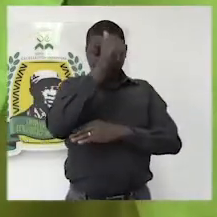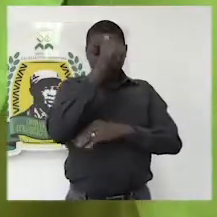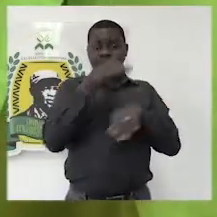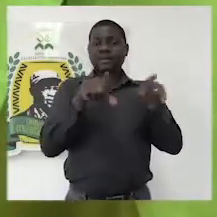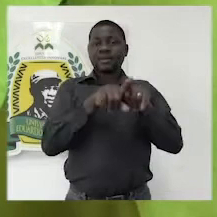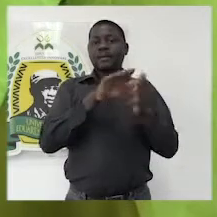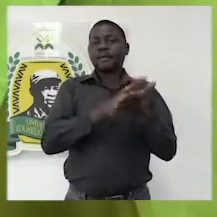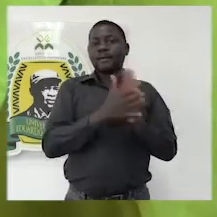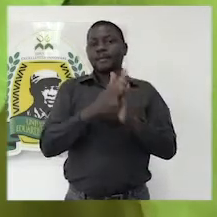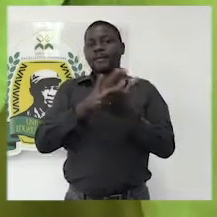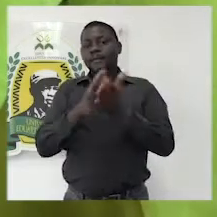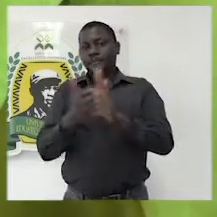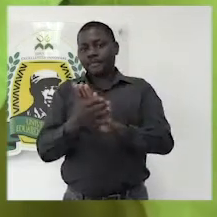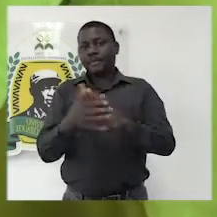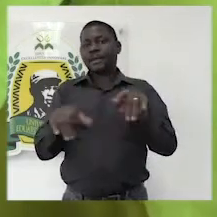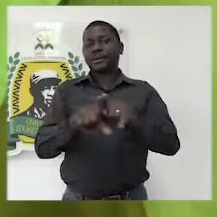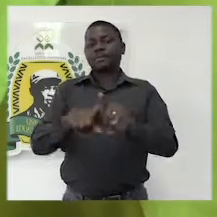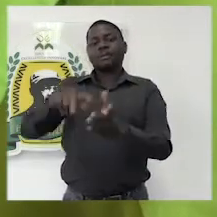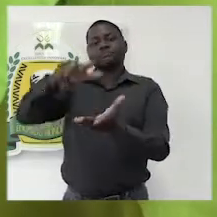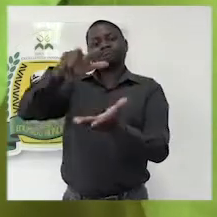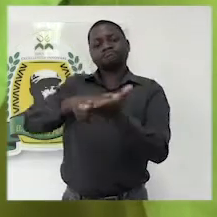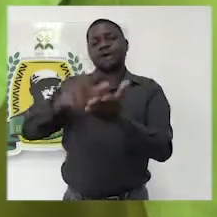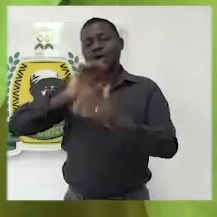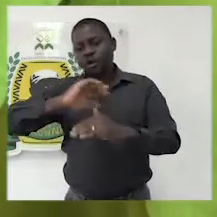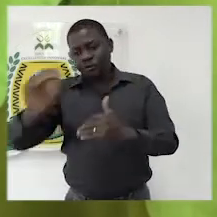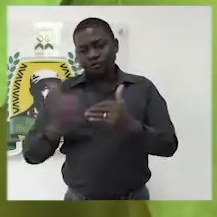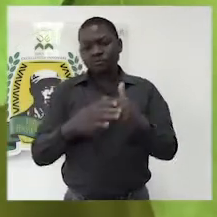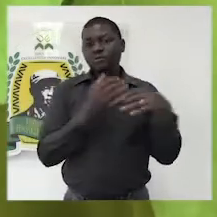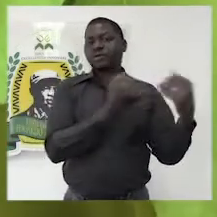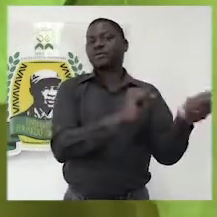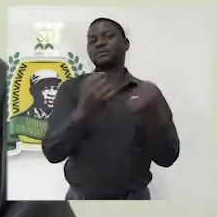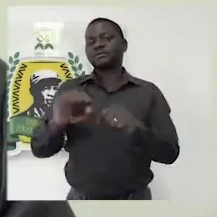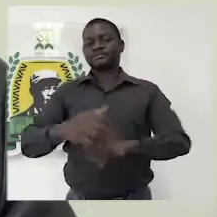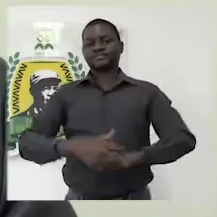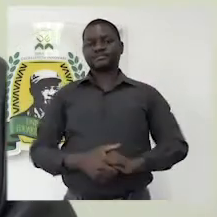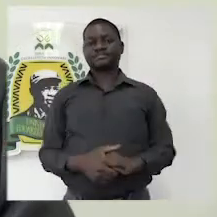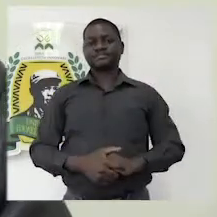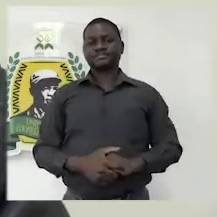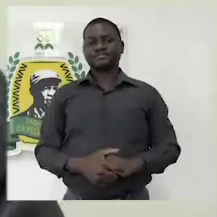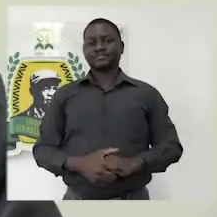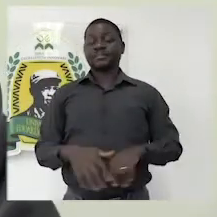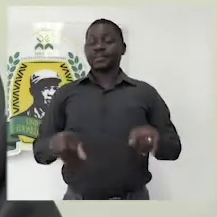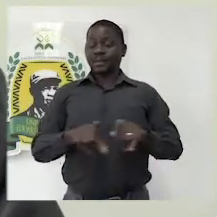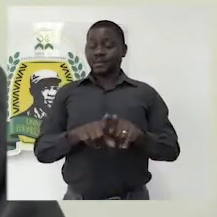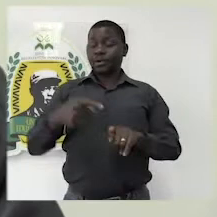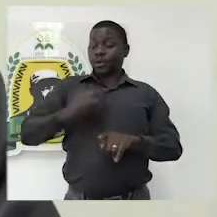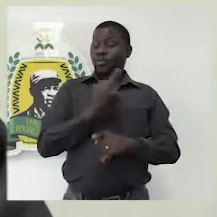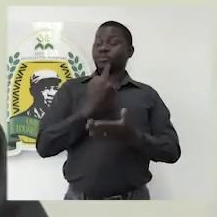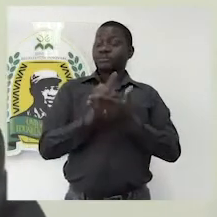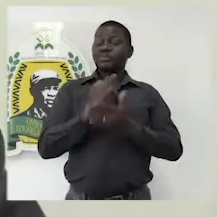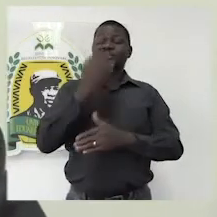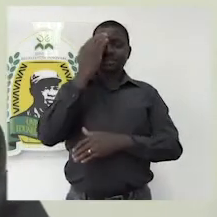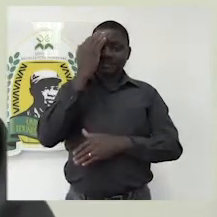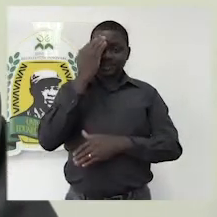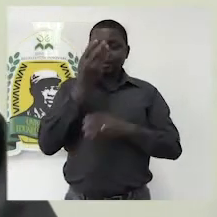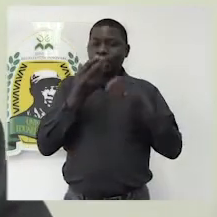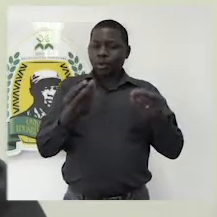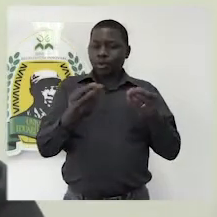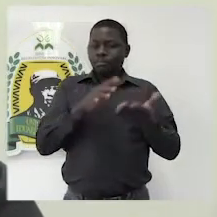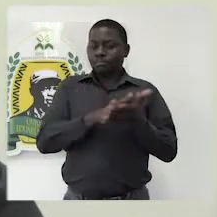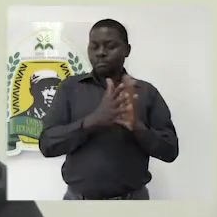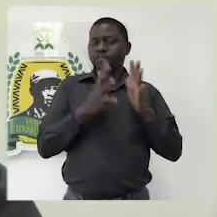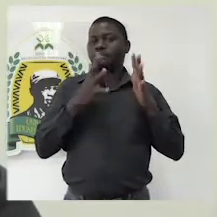modo a estar preparada assim que for autorizada a realização das provas coletivas. Nós temos que estar numa situação de